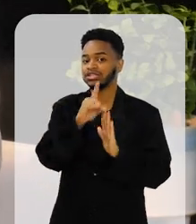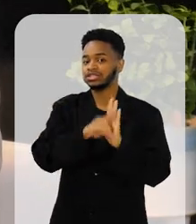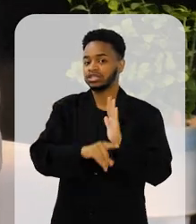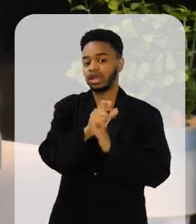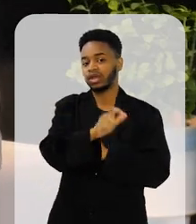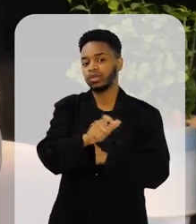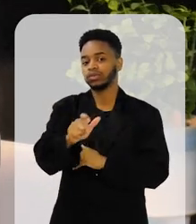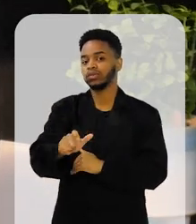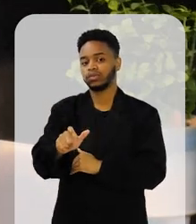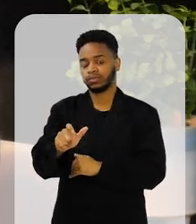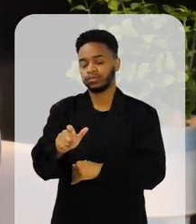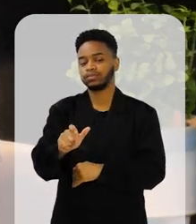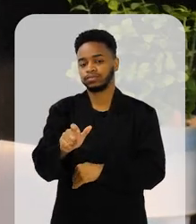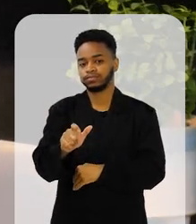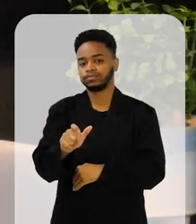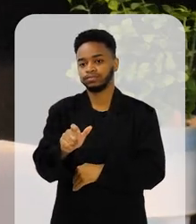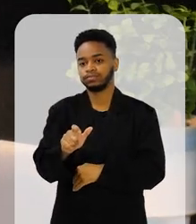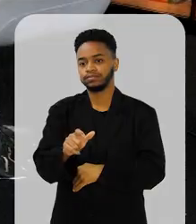do idoso.